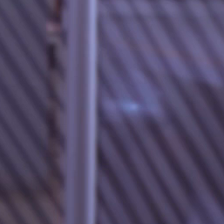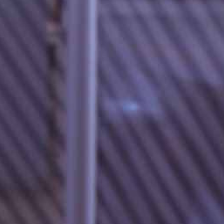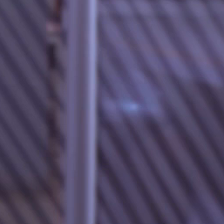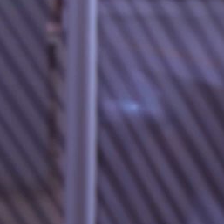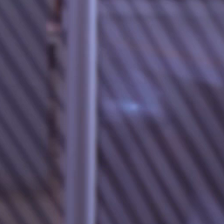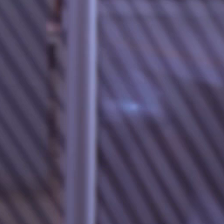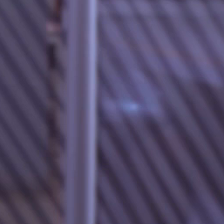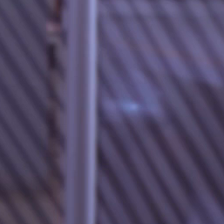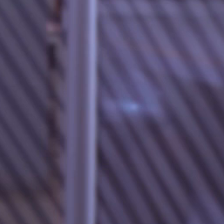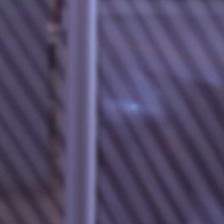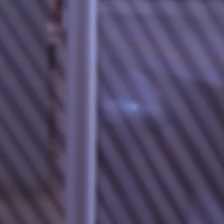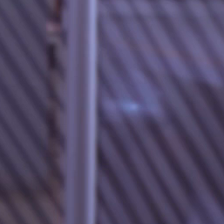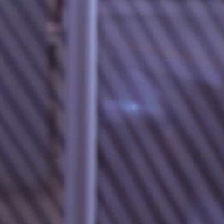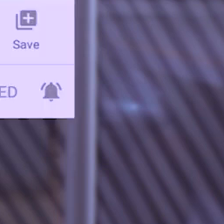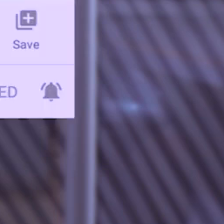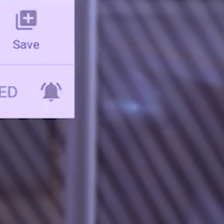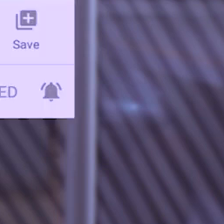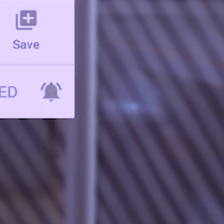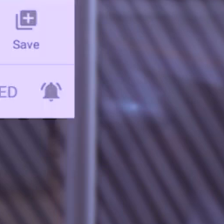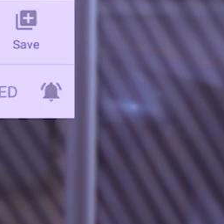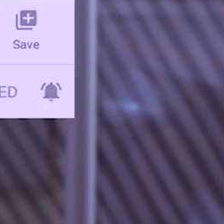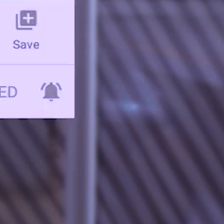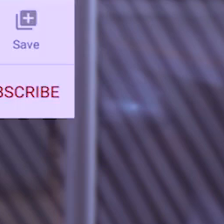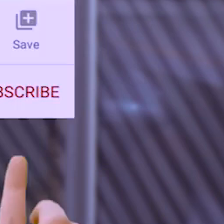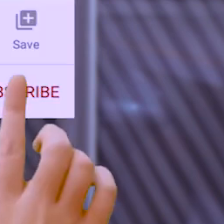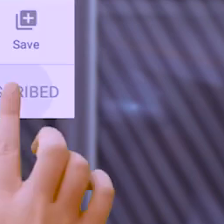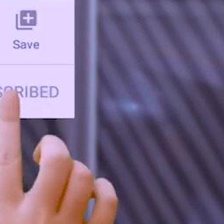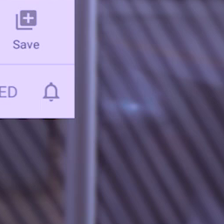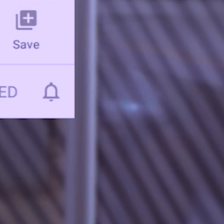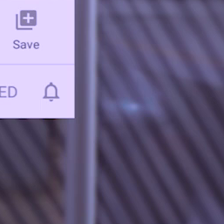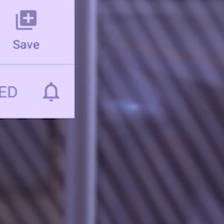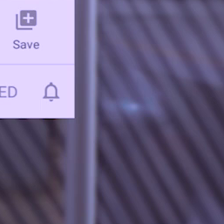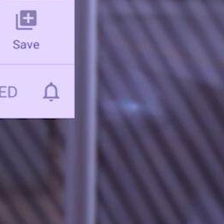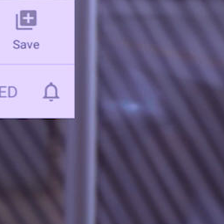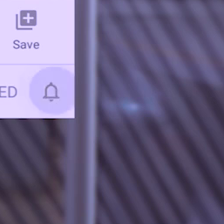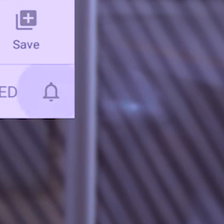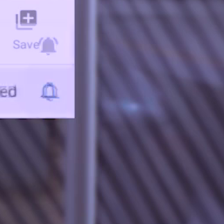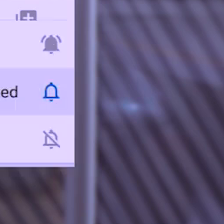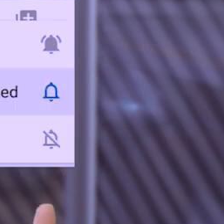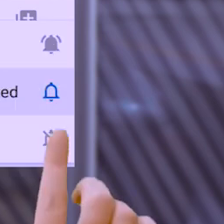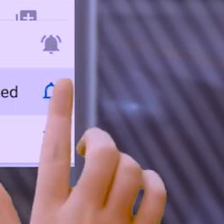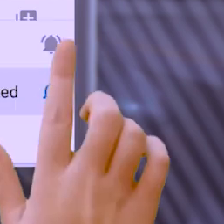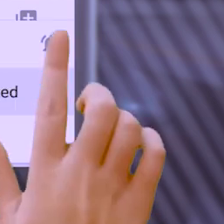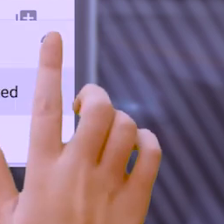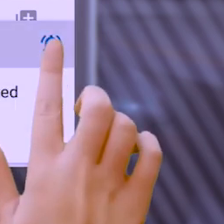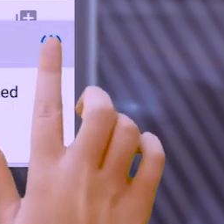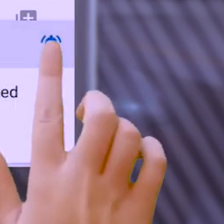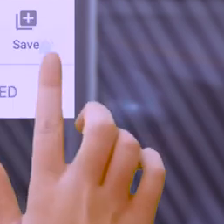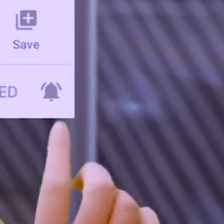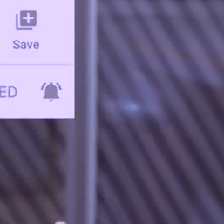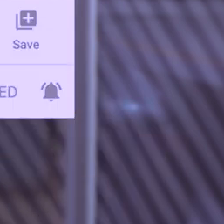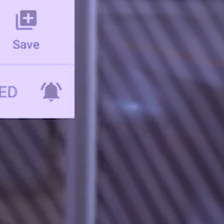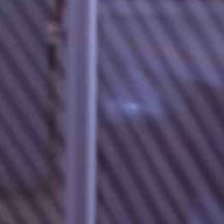Para obter mais informações, não se esqueça de curtir e subscrever no canal social media Gemen TV e clique também no botão